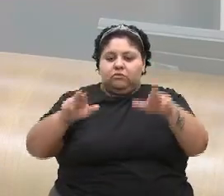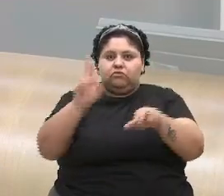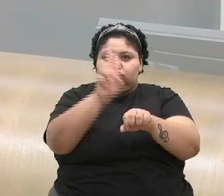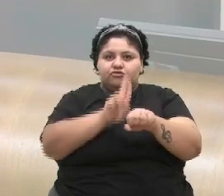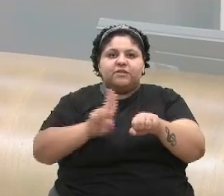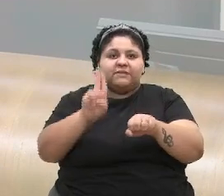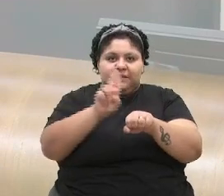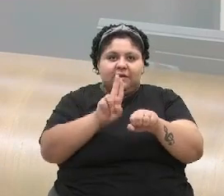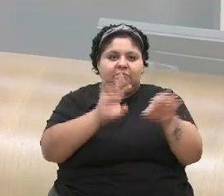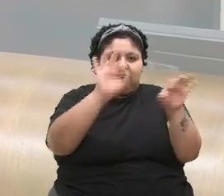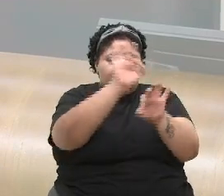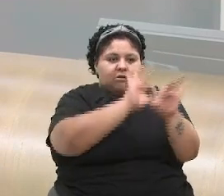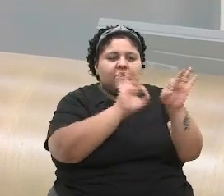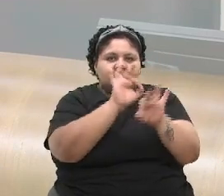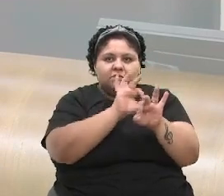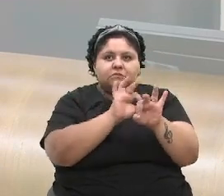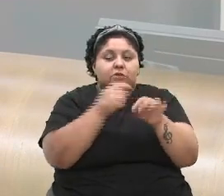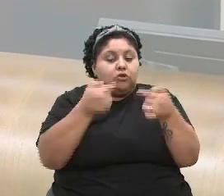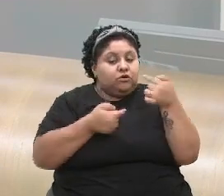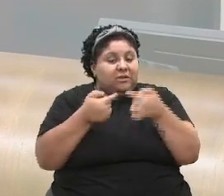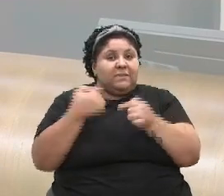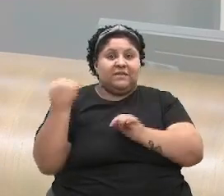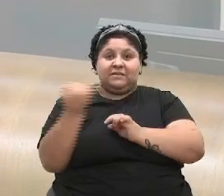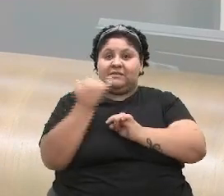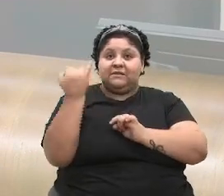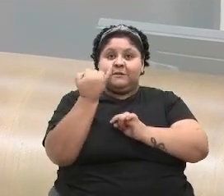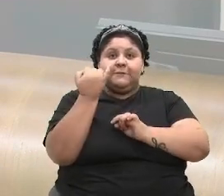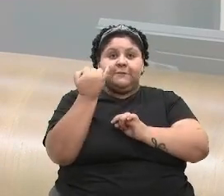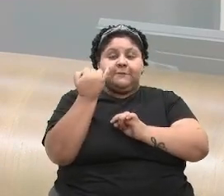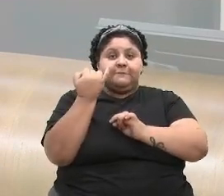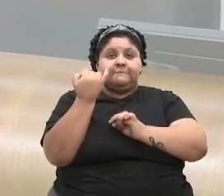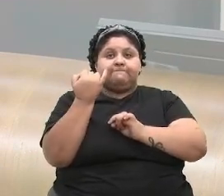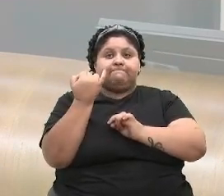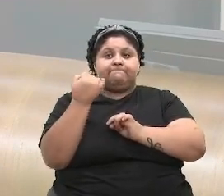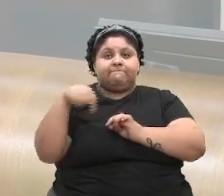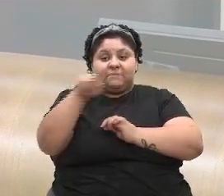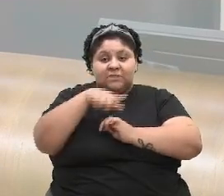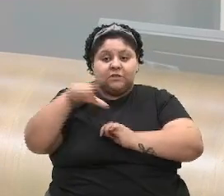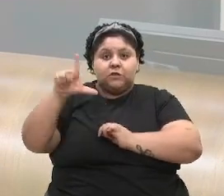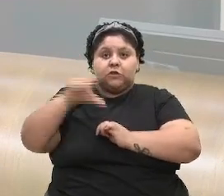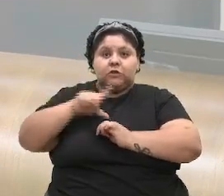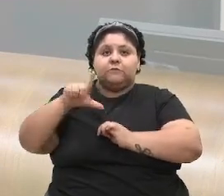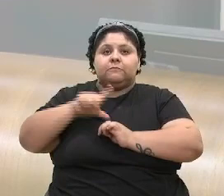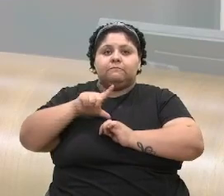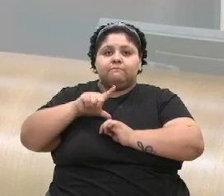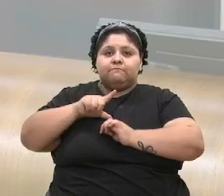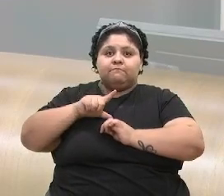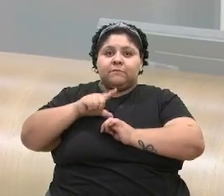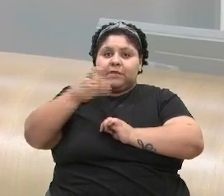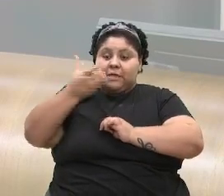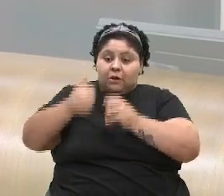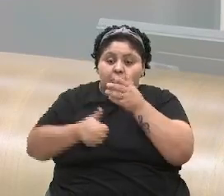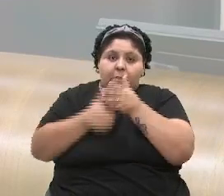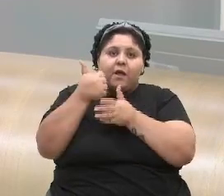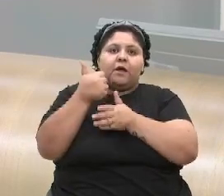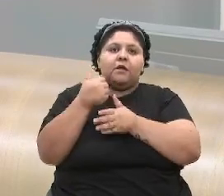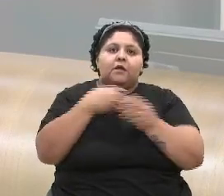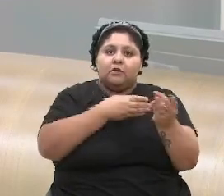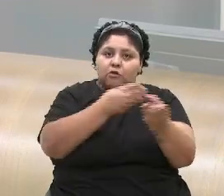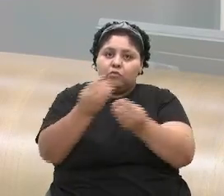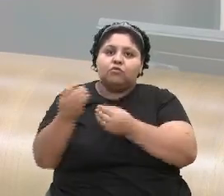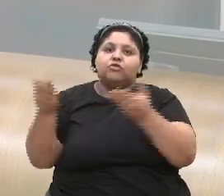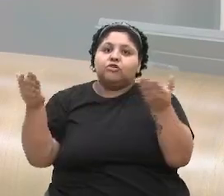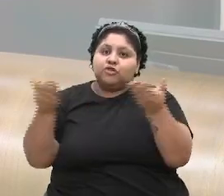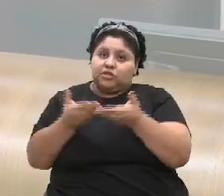aqui. Então, o debate ele é importante, ele é fundamental, e nós temos que cada vez mais buscar soluções. E muitas delas já estão